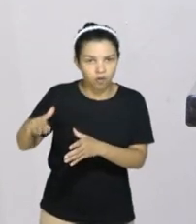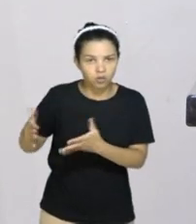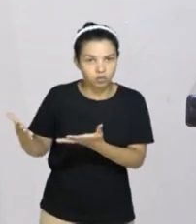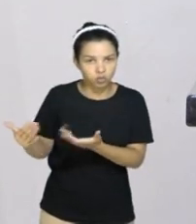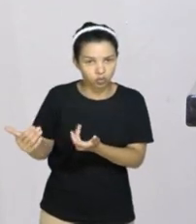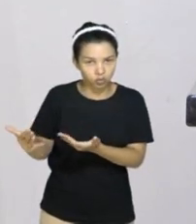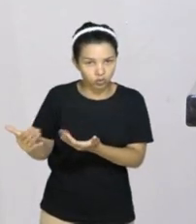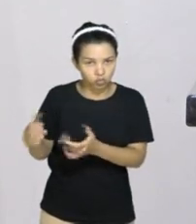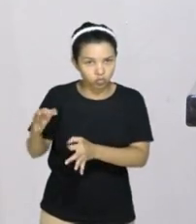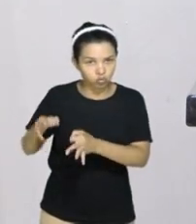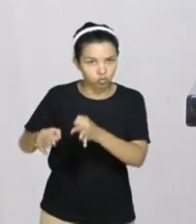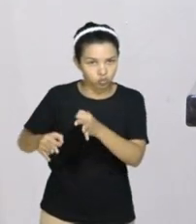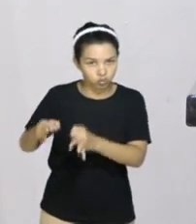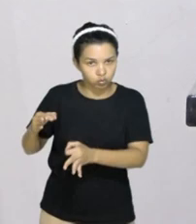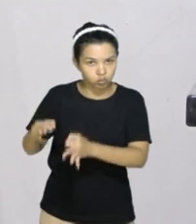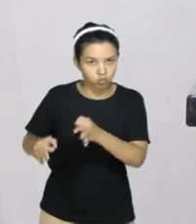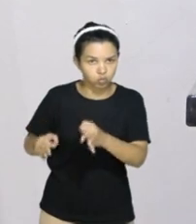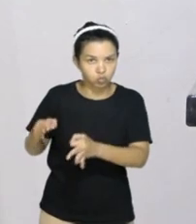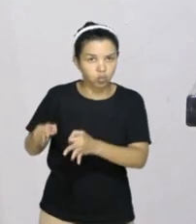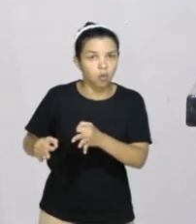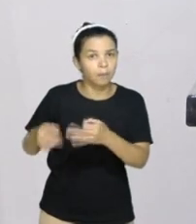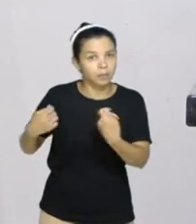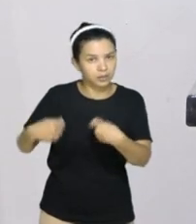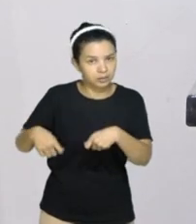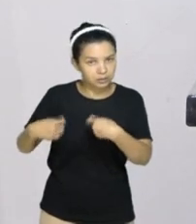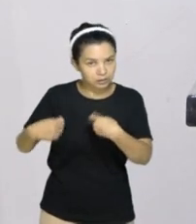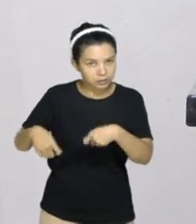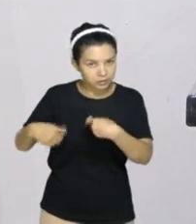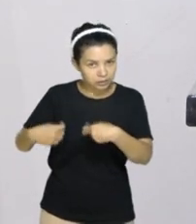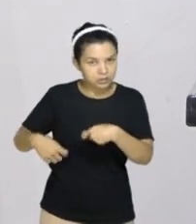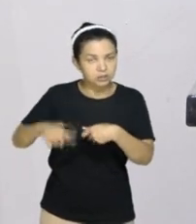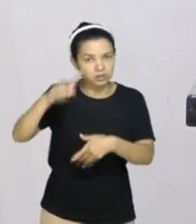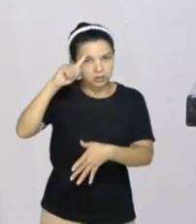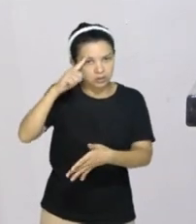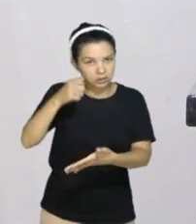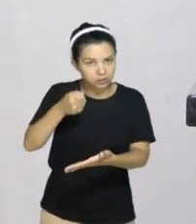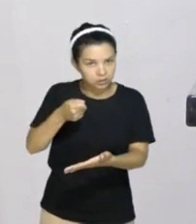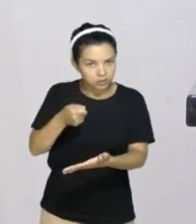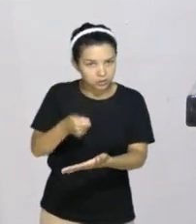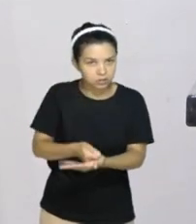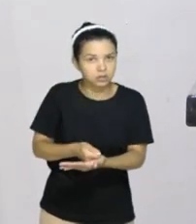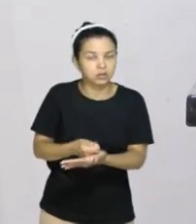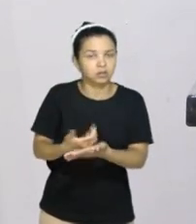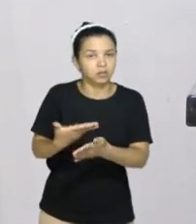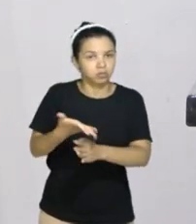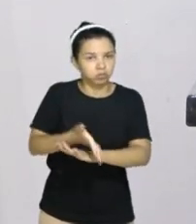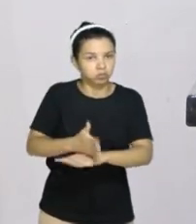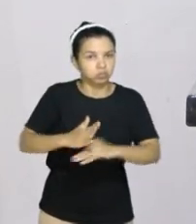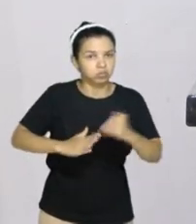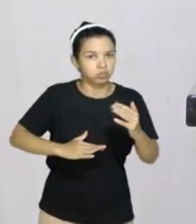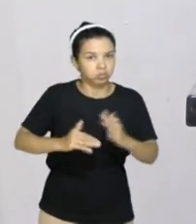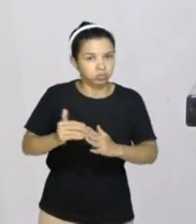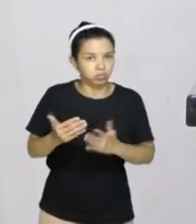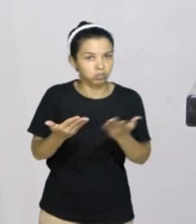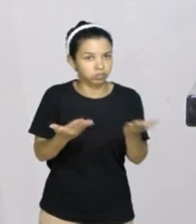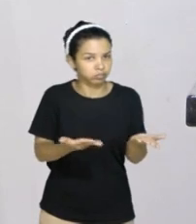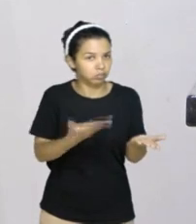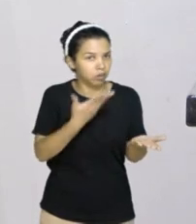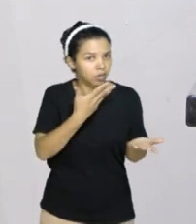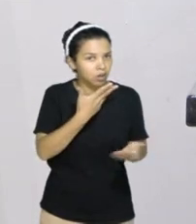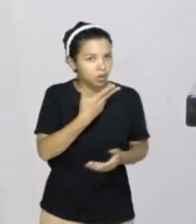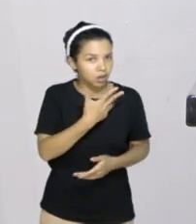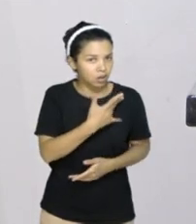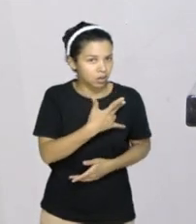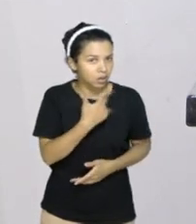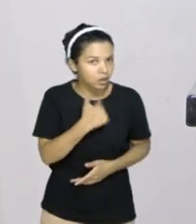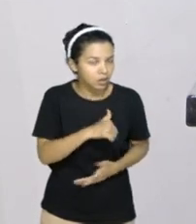tendo em vista o conteúdo das denúncias de uma criança que chega em casa e fala mãe tô com dor aqui o que que